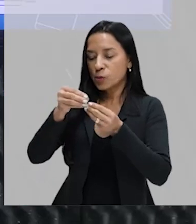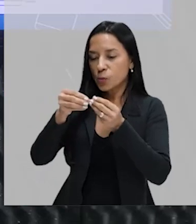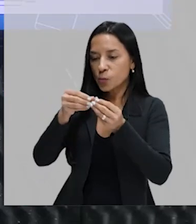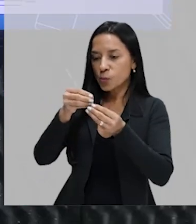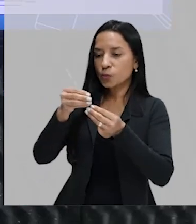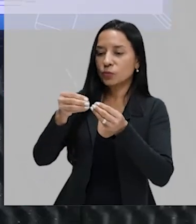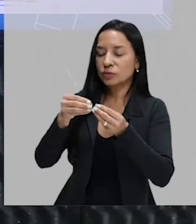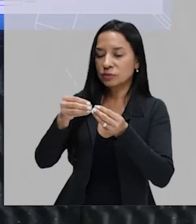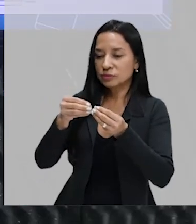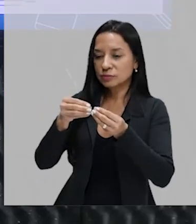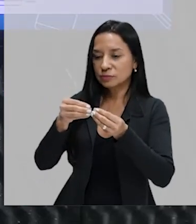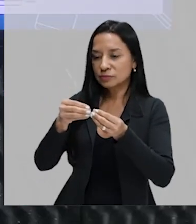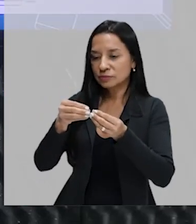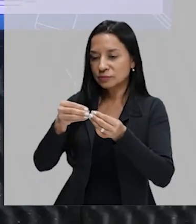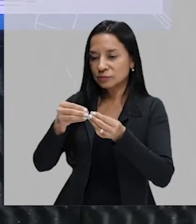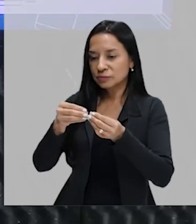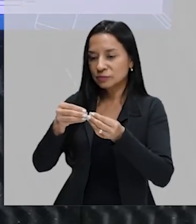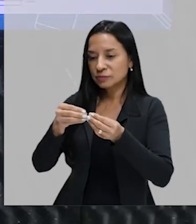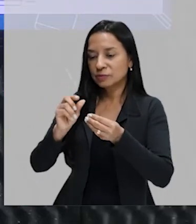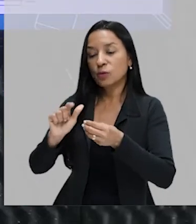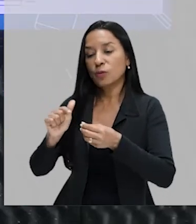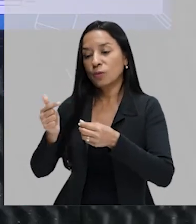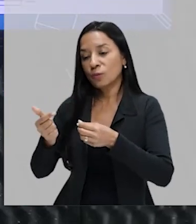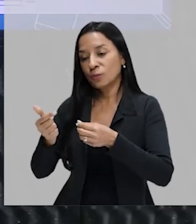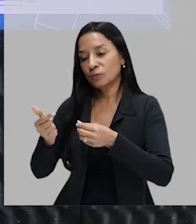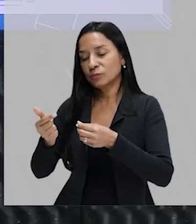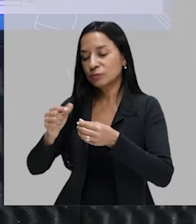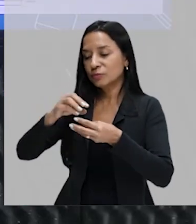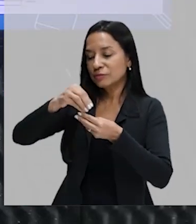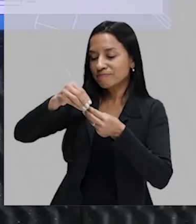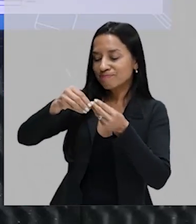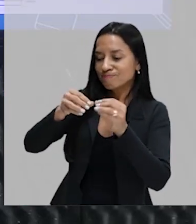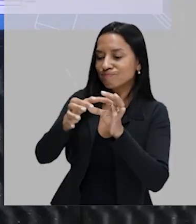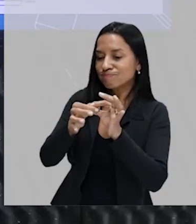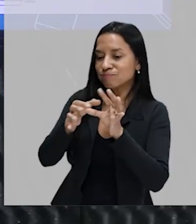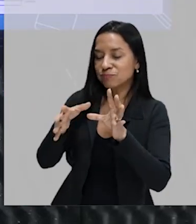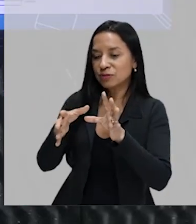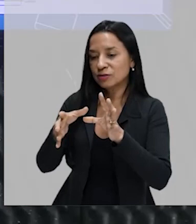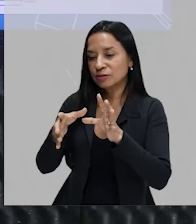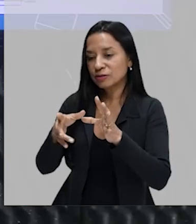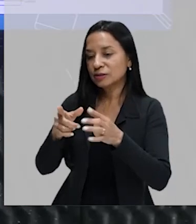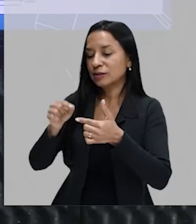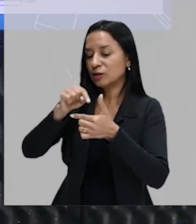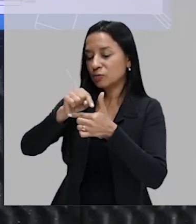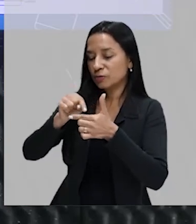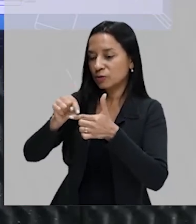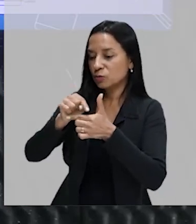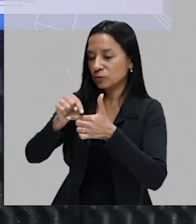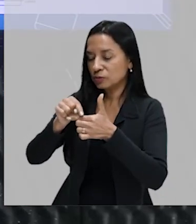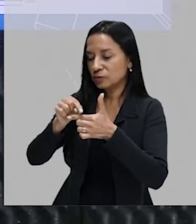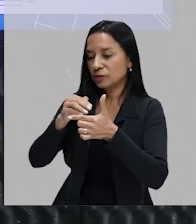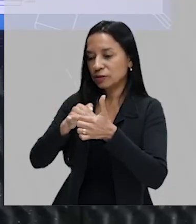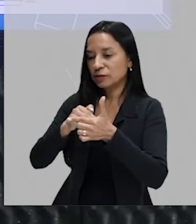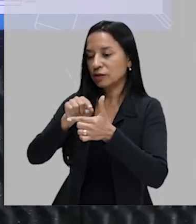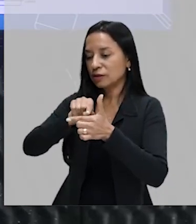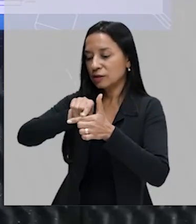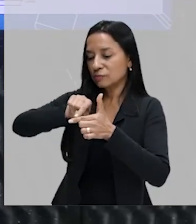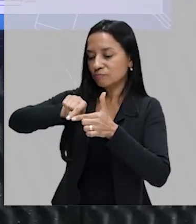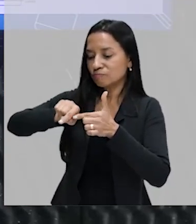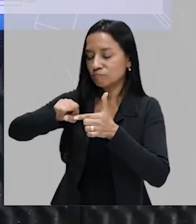e a próstata libera o líquido prostático. E aí segue para a uretra até o processo ali